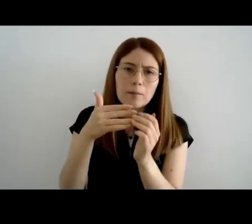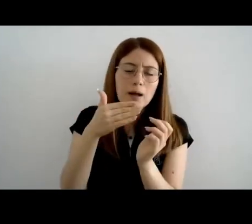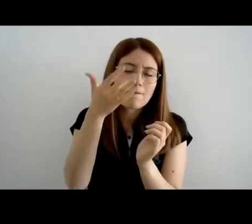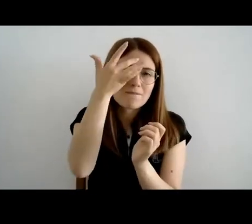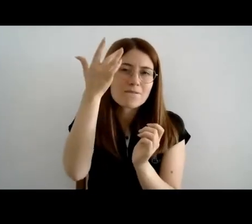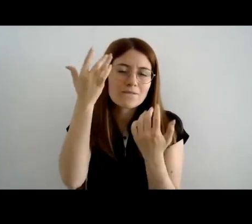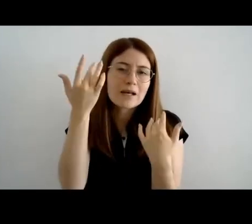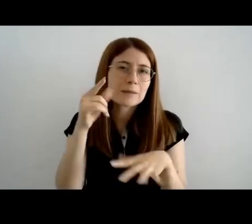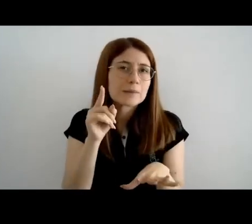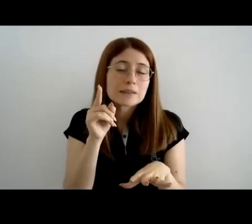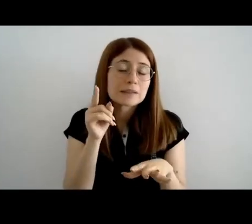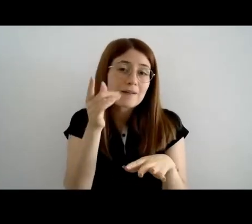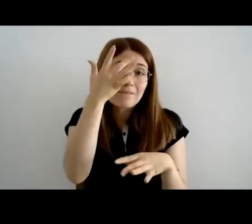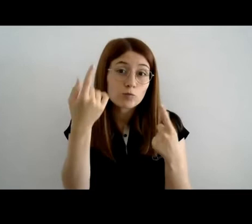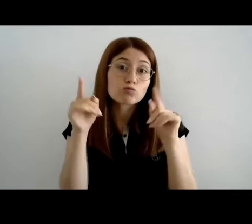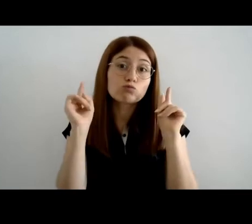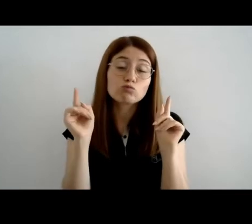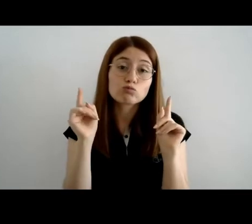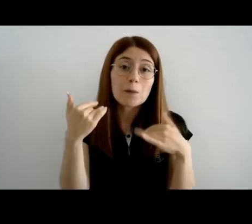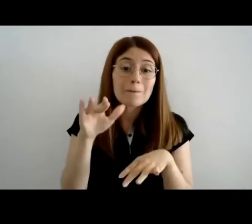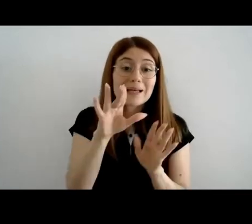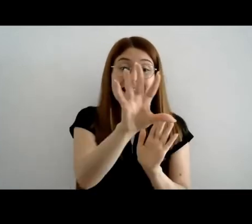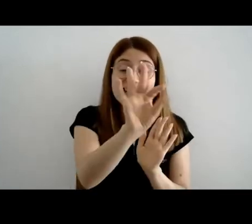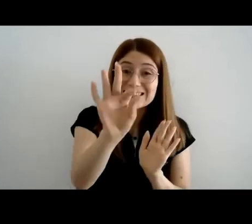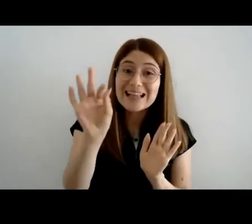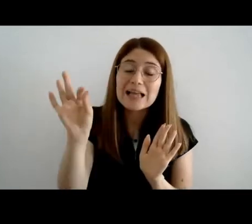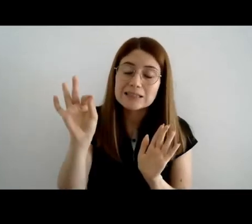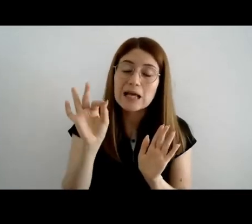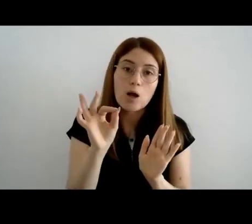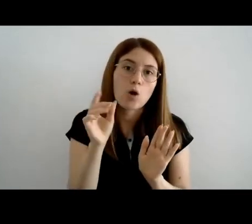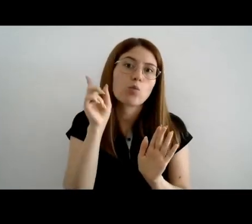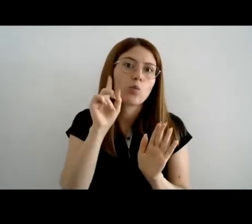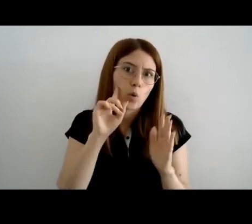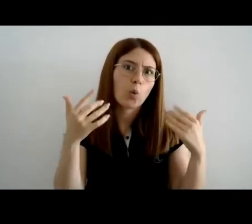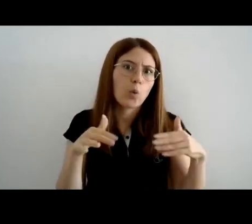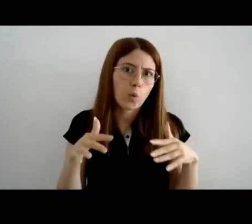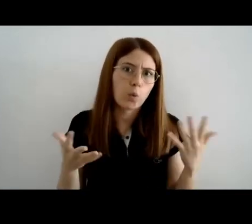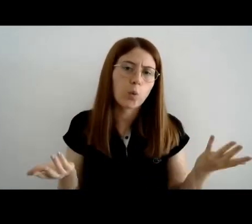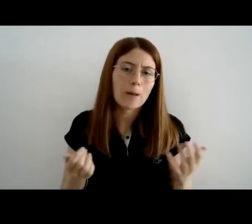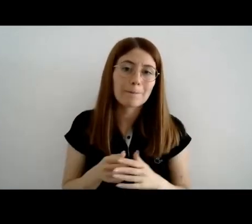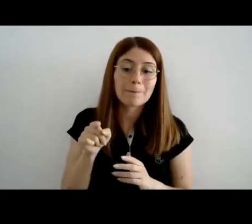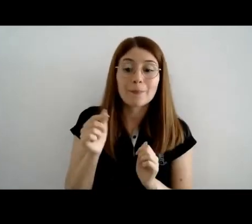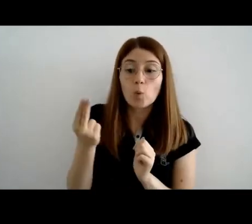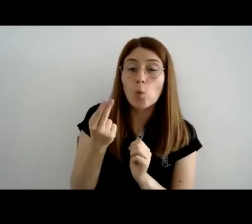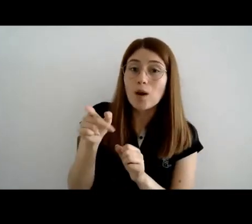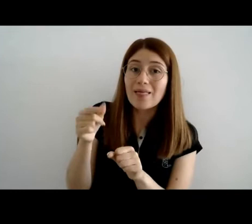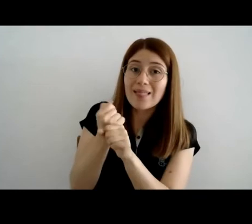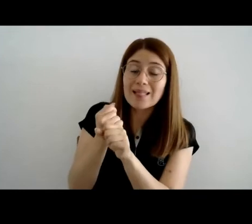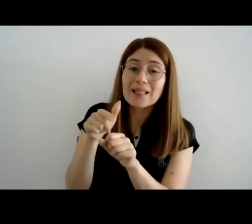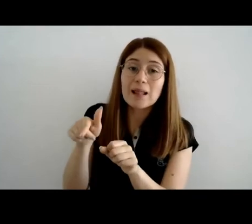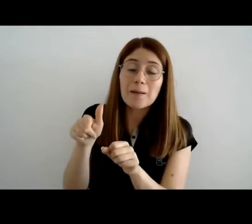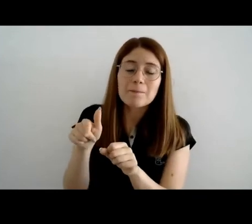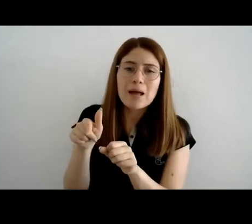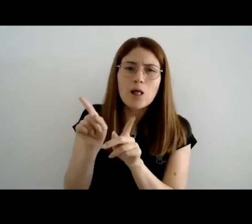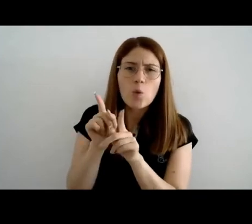Não é assim tão simples, mas de qualquer maneira a seleção é muito importante. Estas unidades Tier 1 dão-se ao luxo